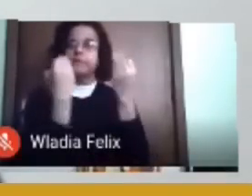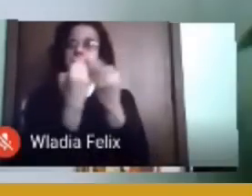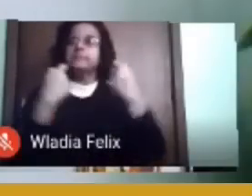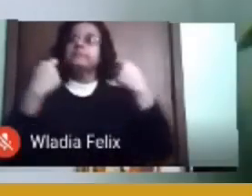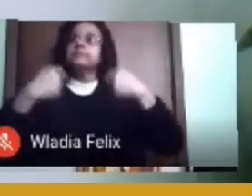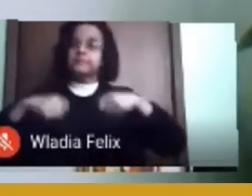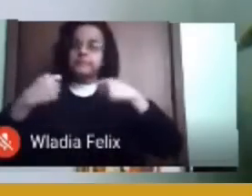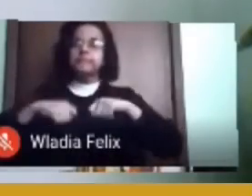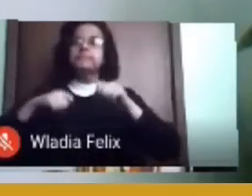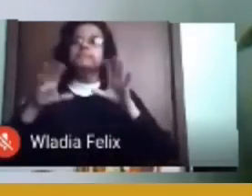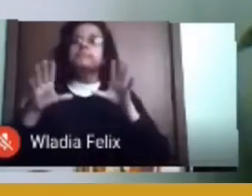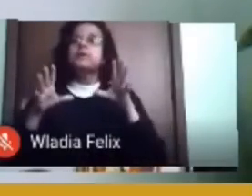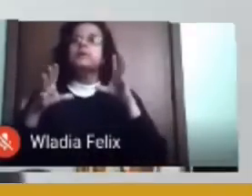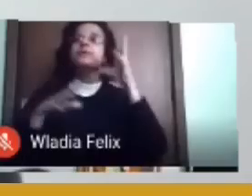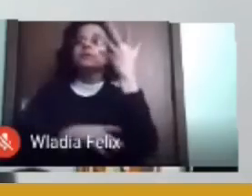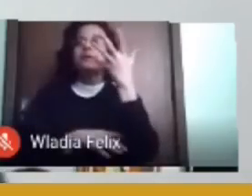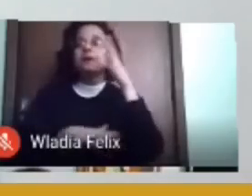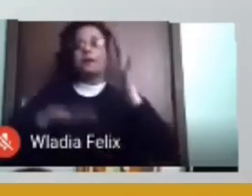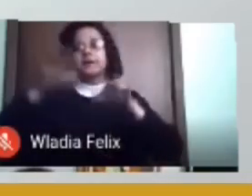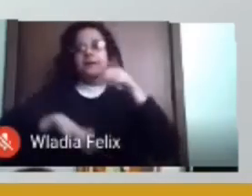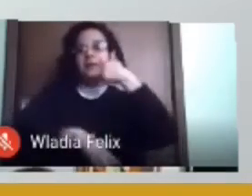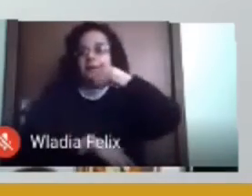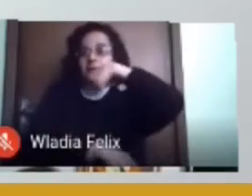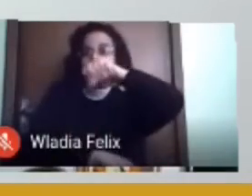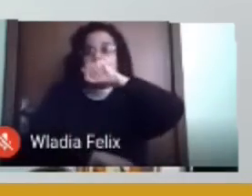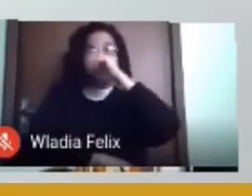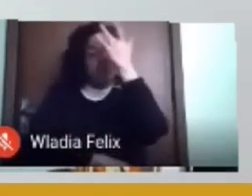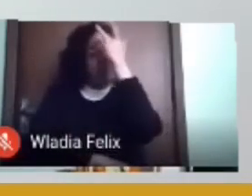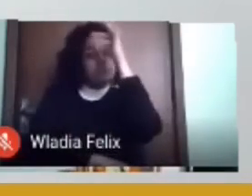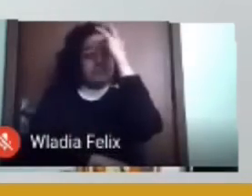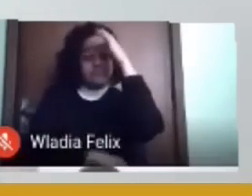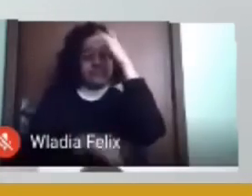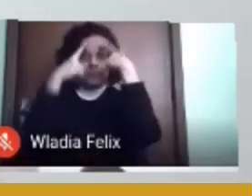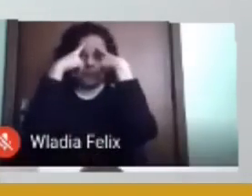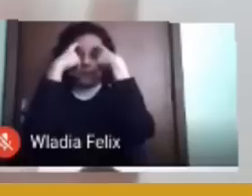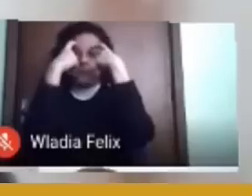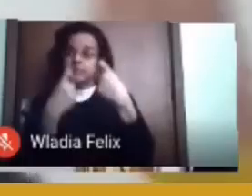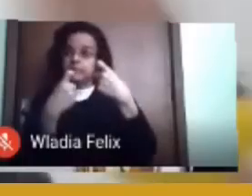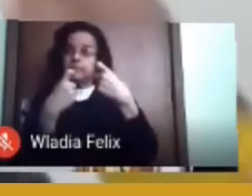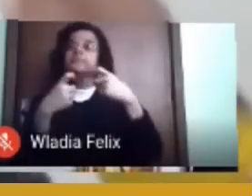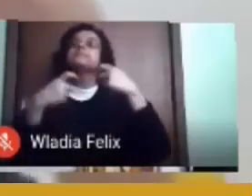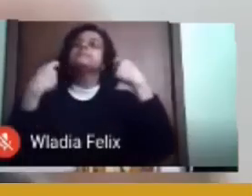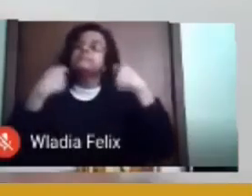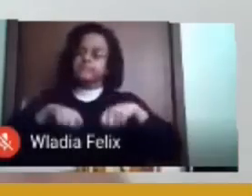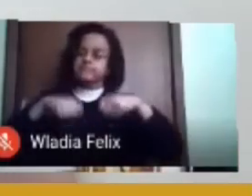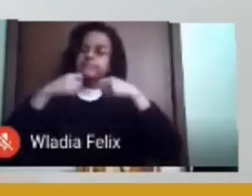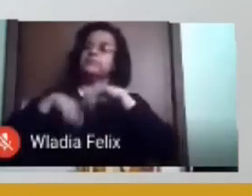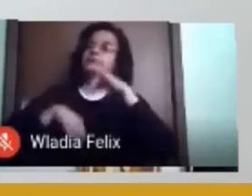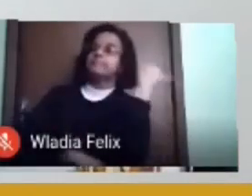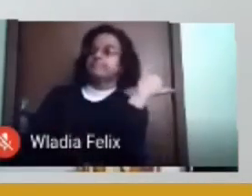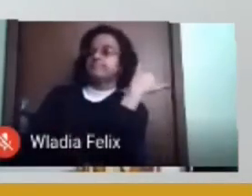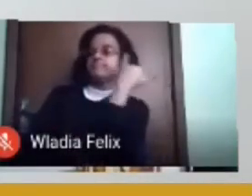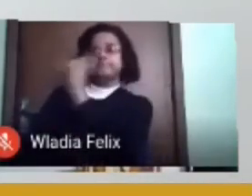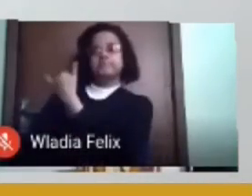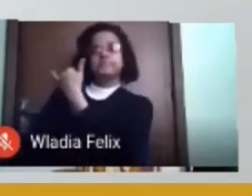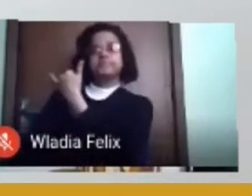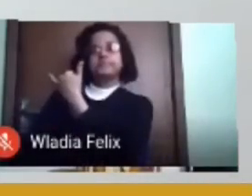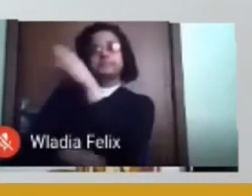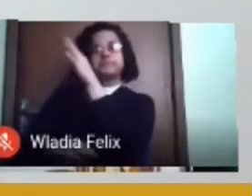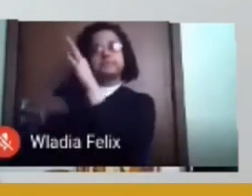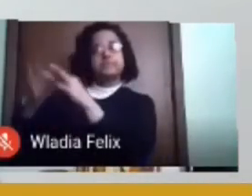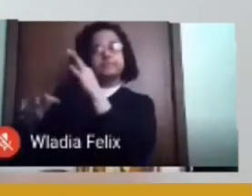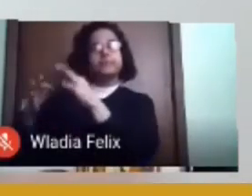que notificar o caso às autoridades competentes. Tá? Então, todos esses aspectos de notificação que eu trouxe para vocês,